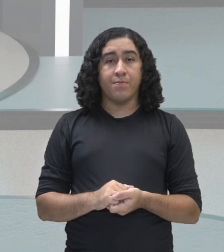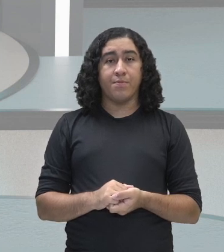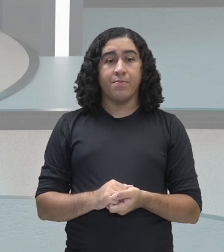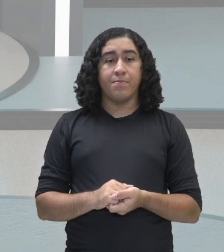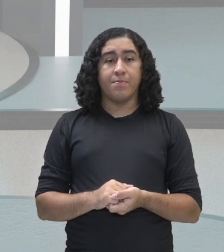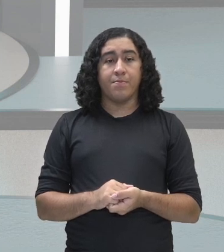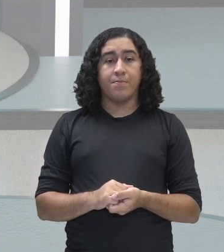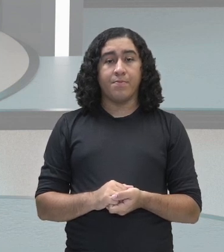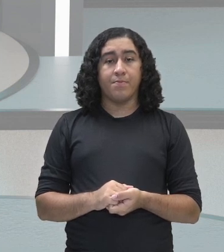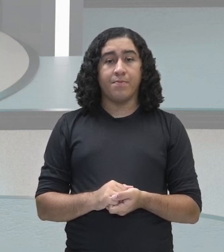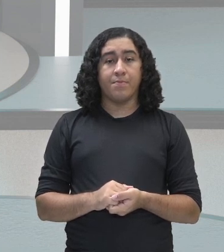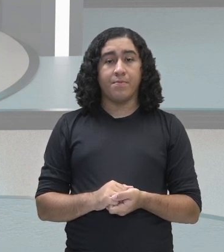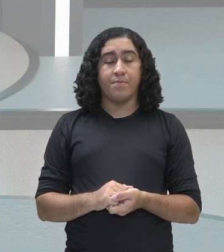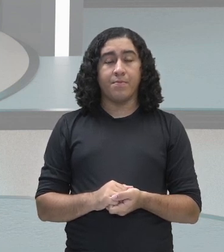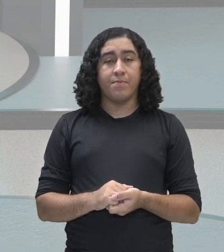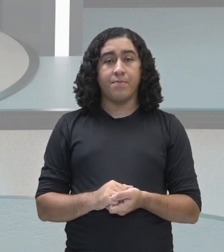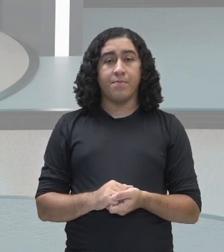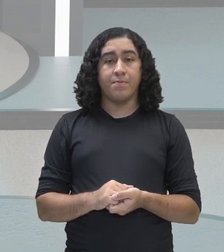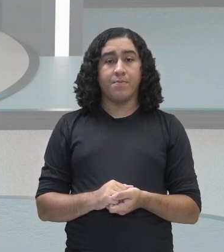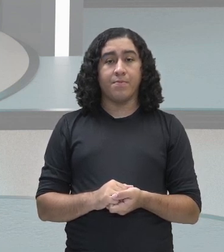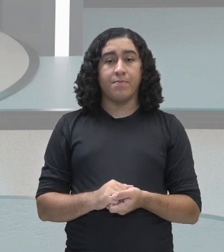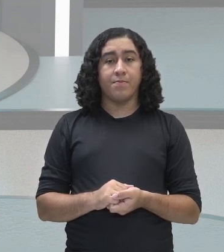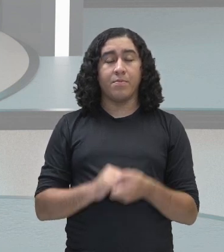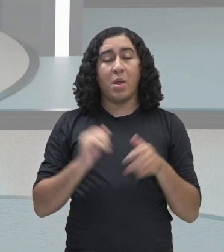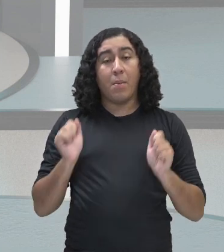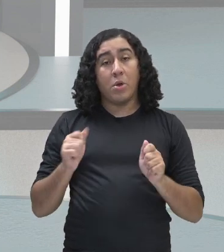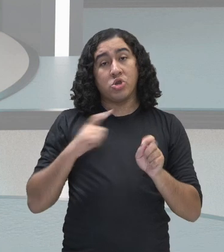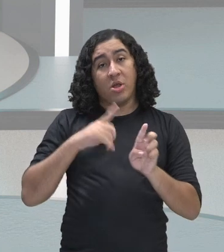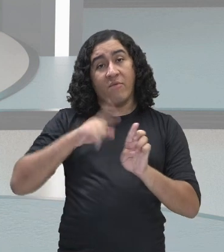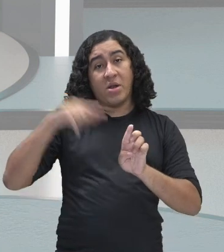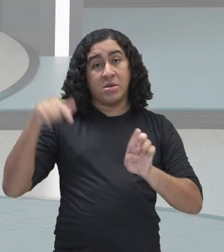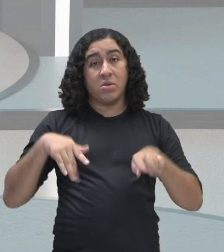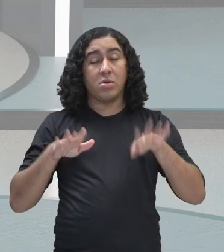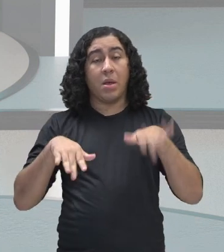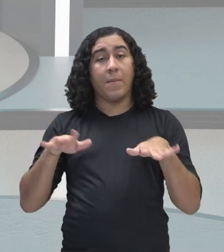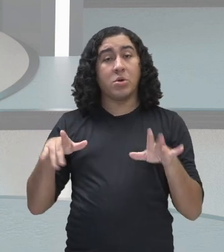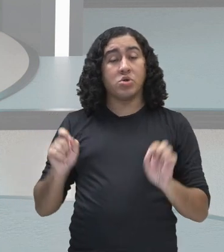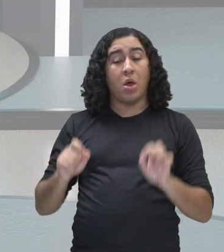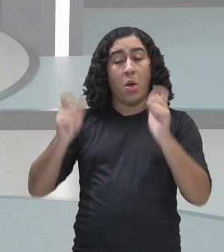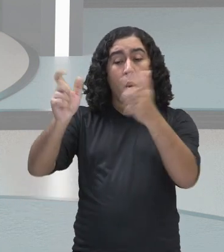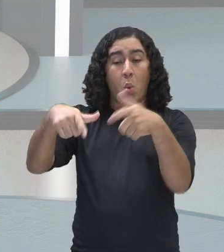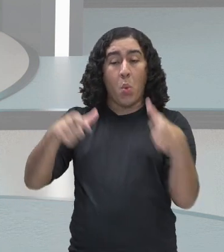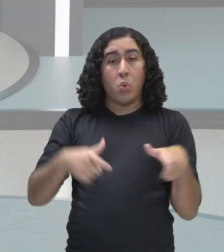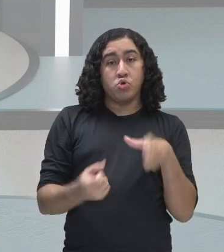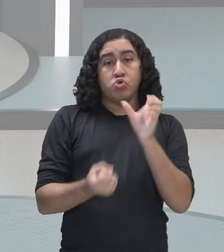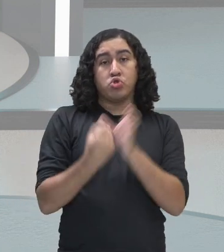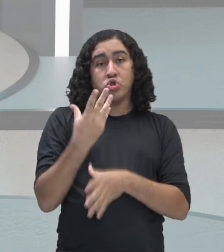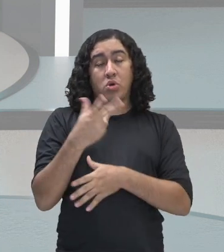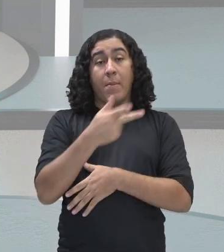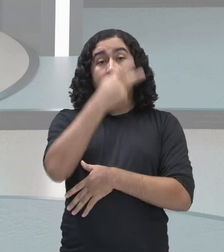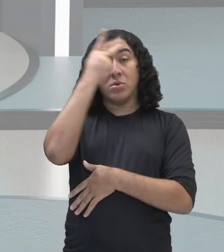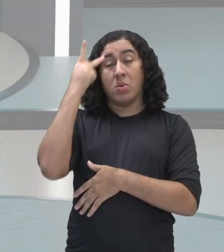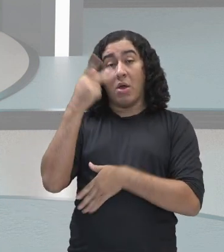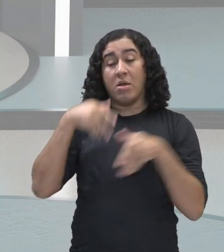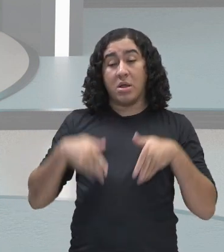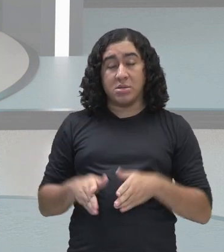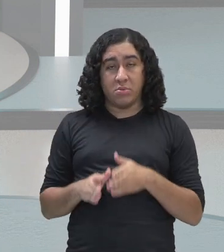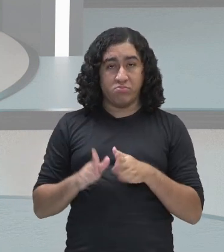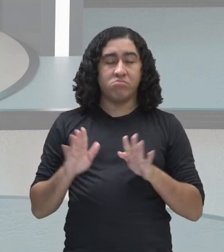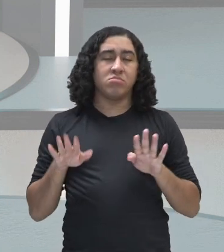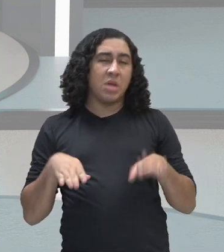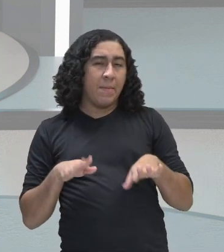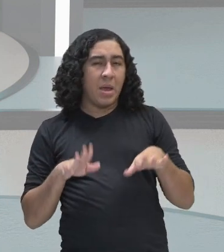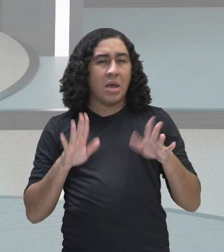this. A pronúncia pode variar um pouquinho, depende da origem, né, do falante. Aí questões aí